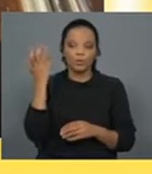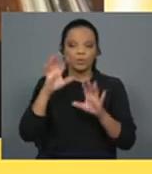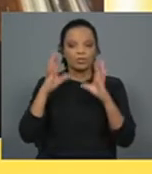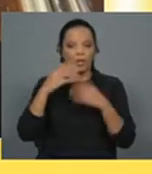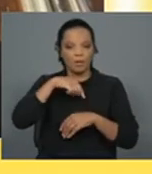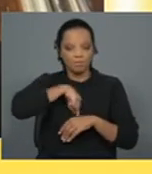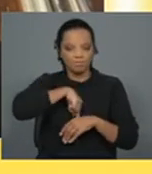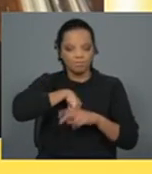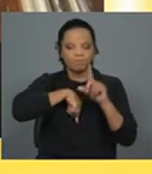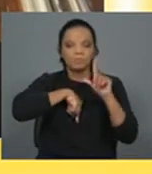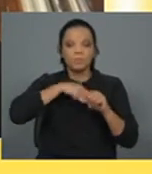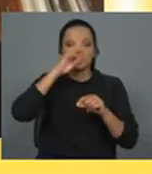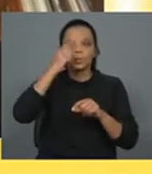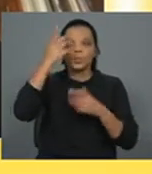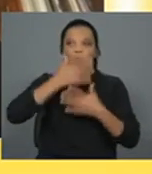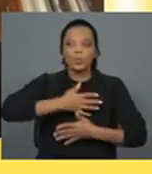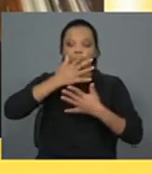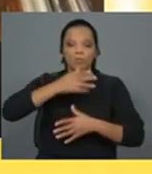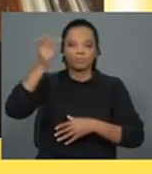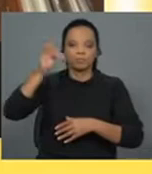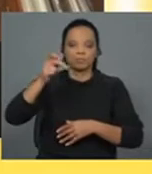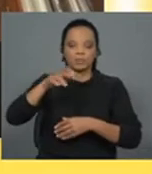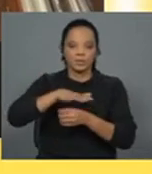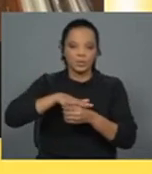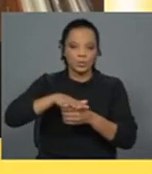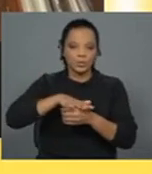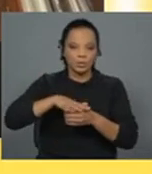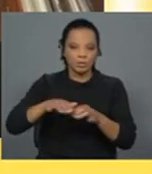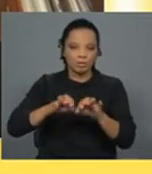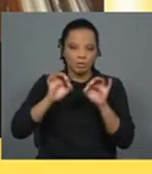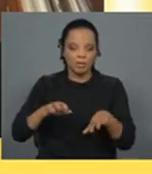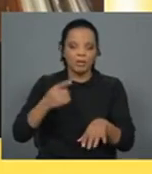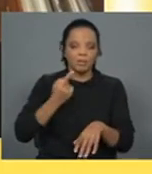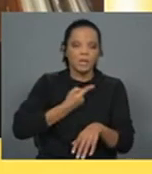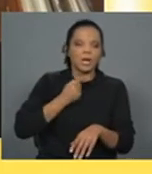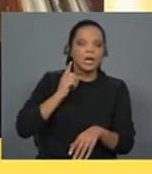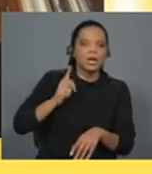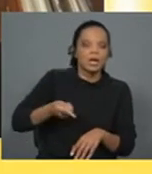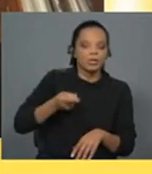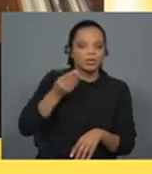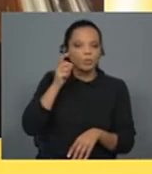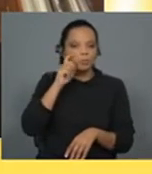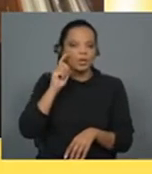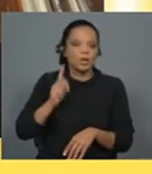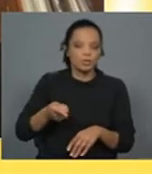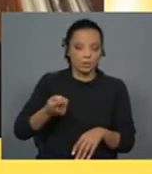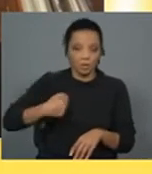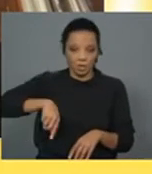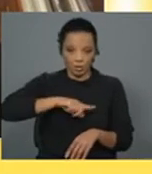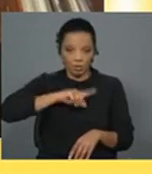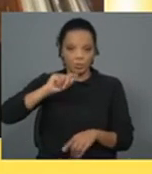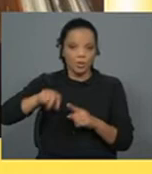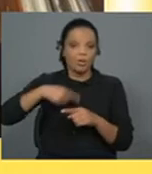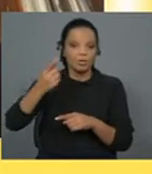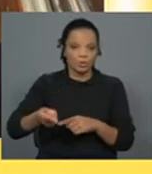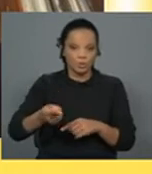também para, se um dia formos confrontados com uma tragédia desta natureza, como agir, como nos protegermos a nós e aos outros.